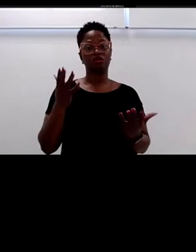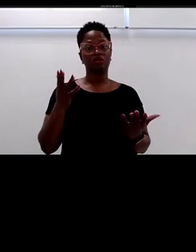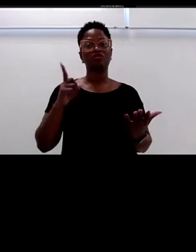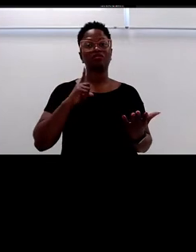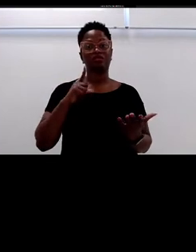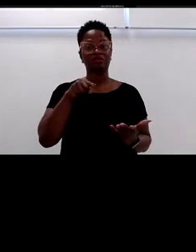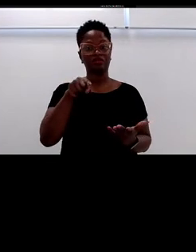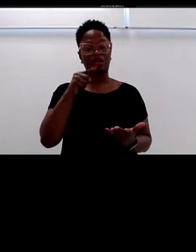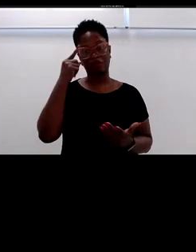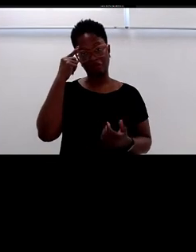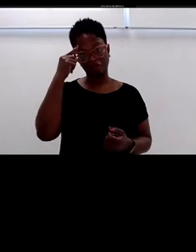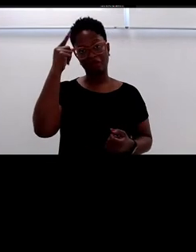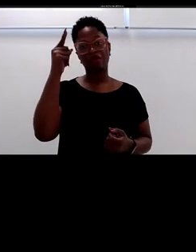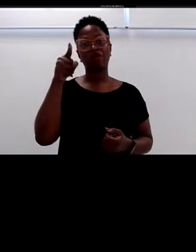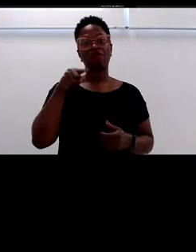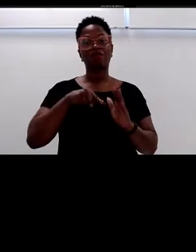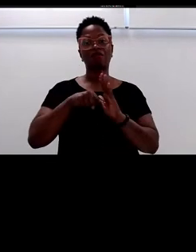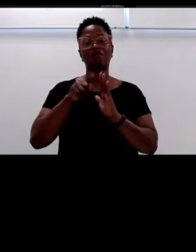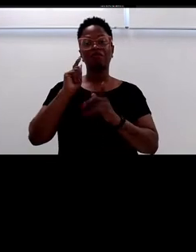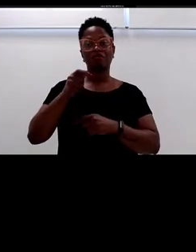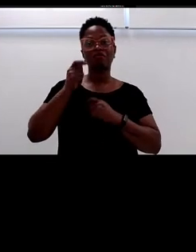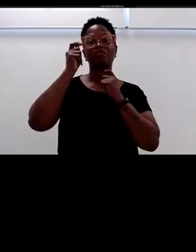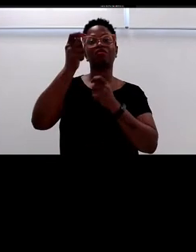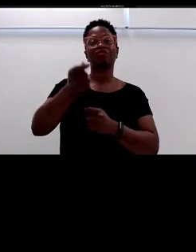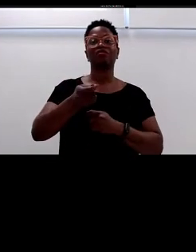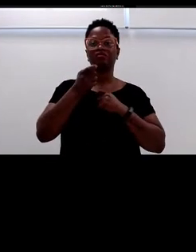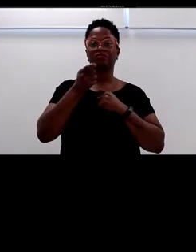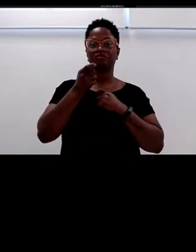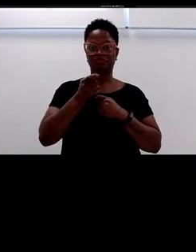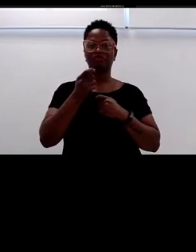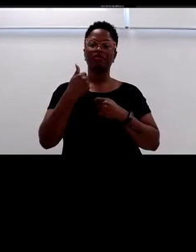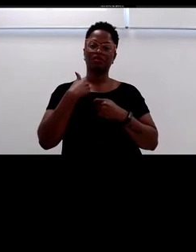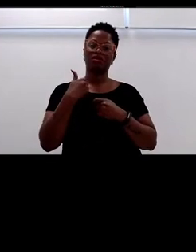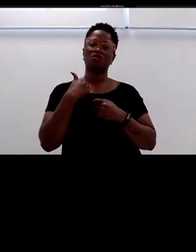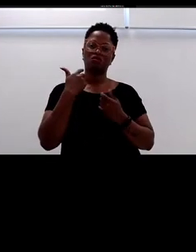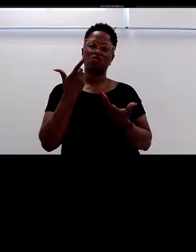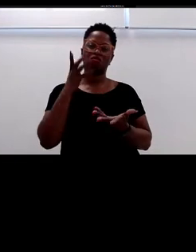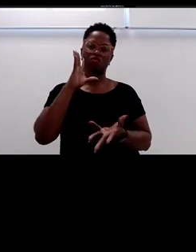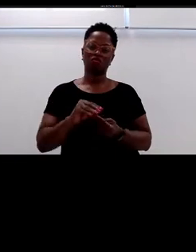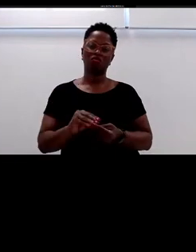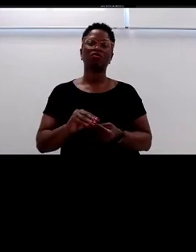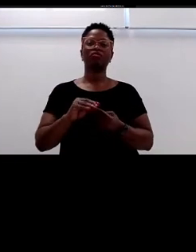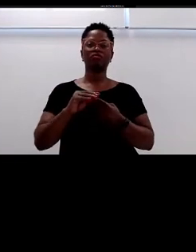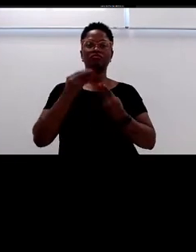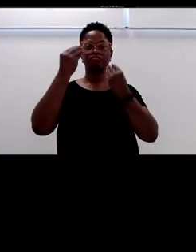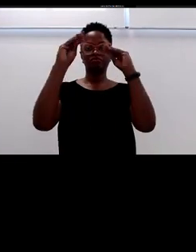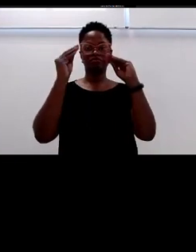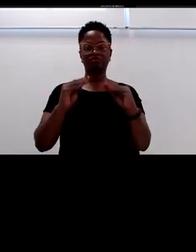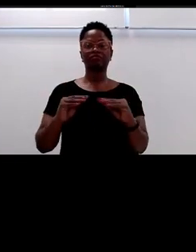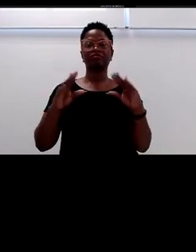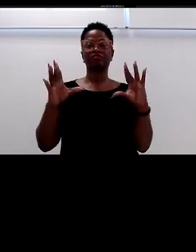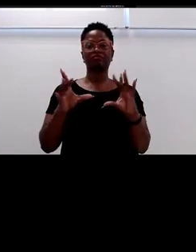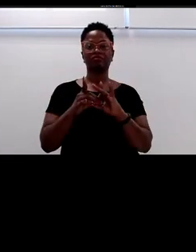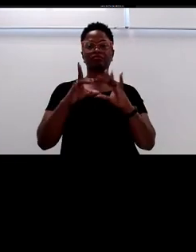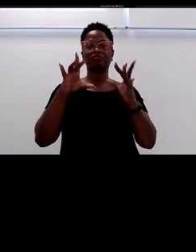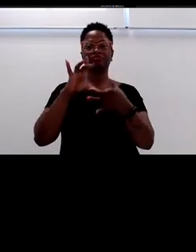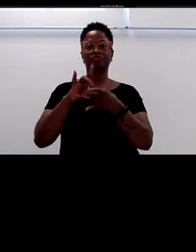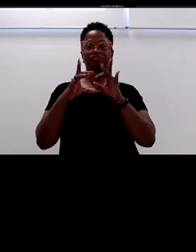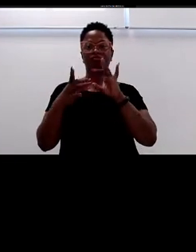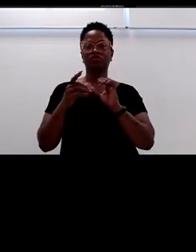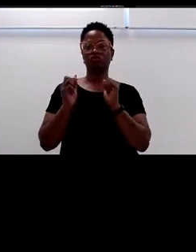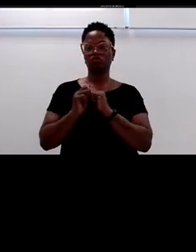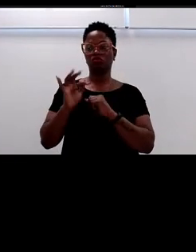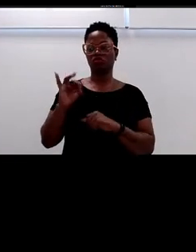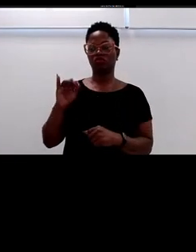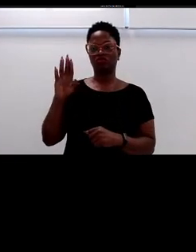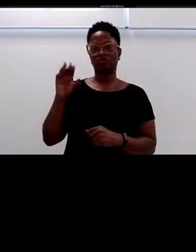ideia desses pescadores, é que eu fui, então, construindo a composição e tentando integrar isso também com o trabalho do Fábio, que é o trabalho que está